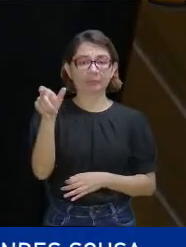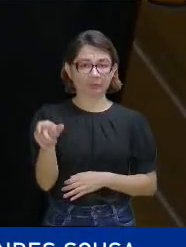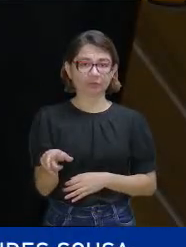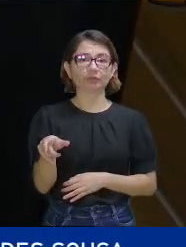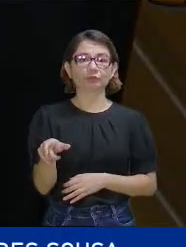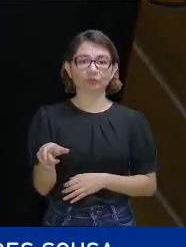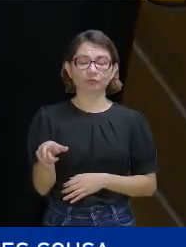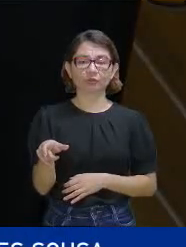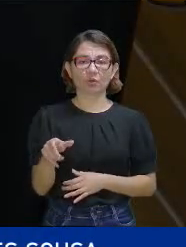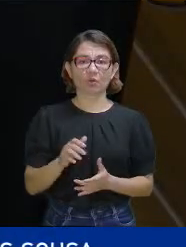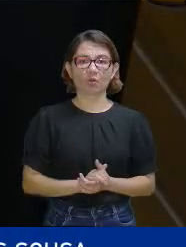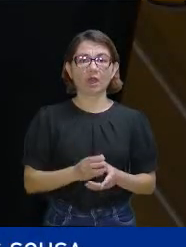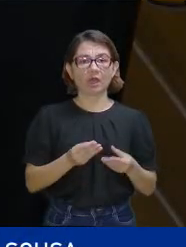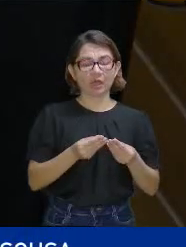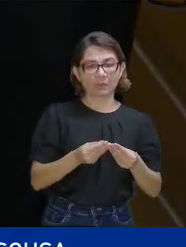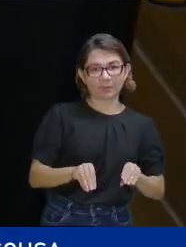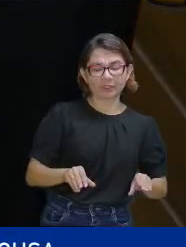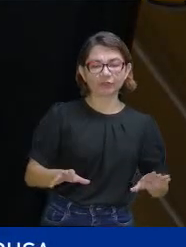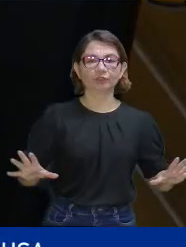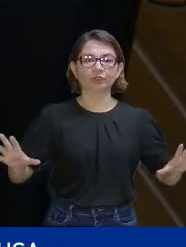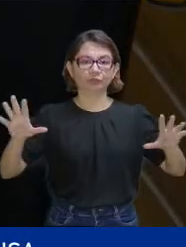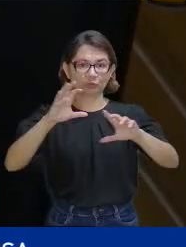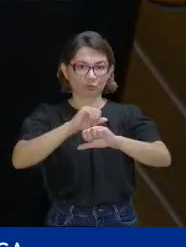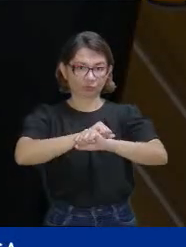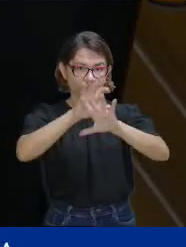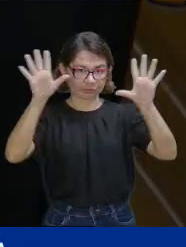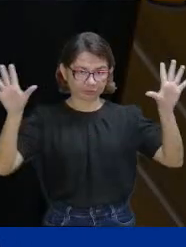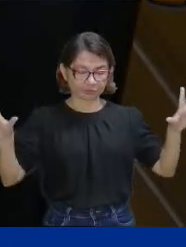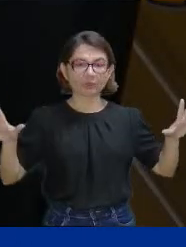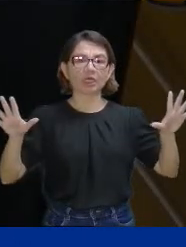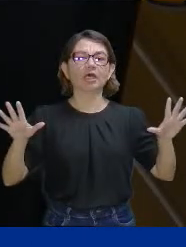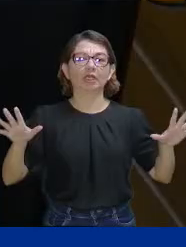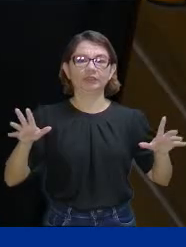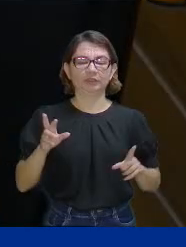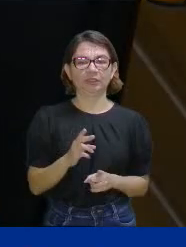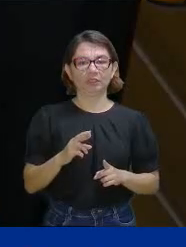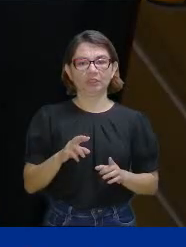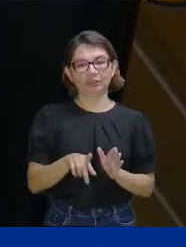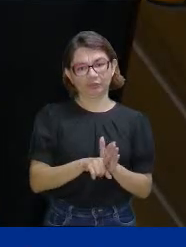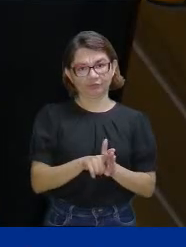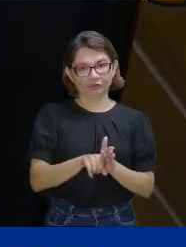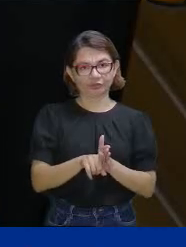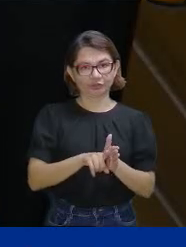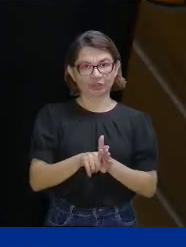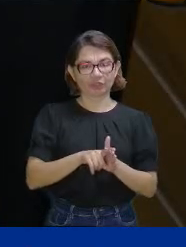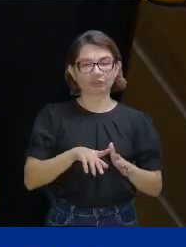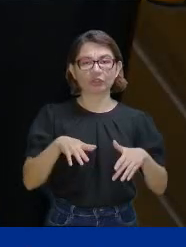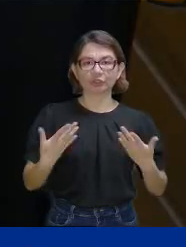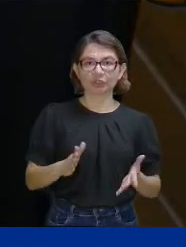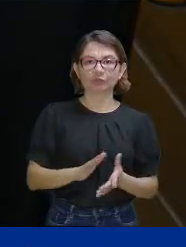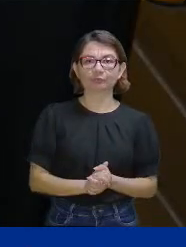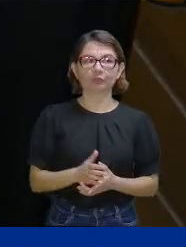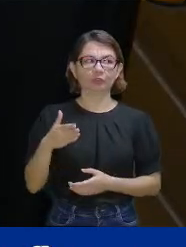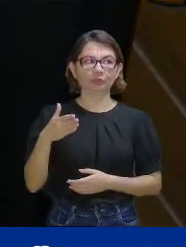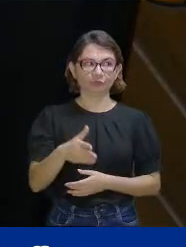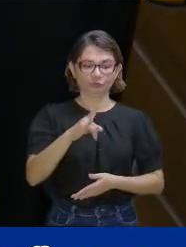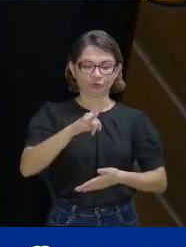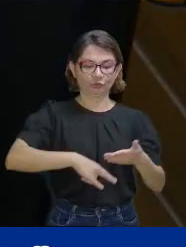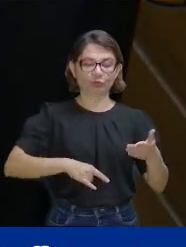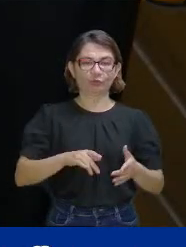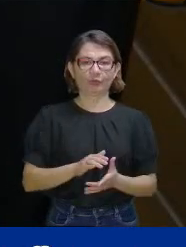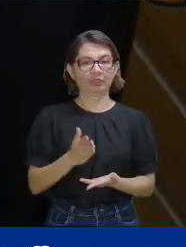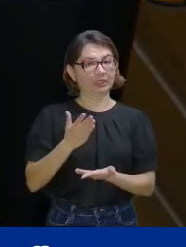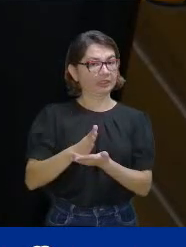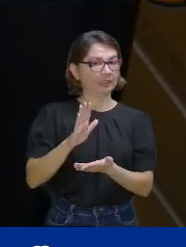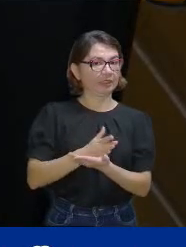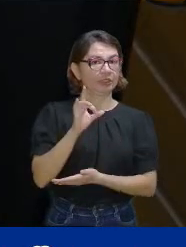comprometendo a transparência e a legalidade dos atos investigativos. Recomendou, portanto, que fosse determinado o acesso aos documentos requeridos com